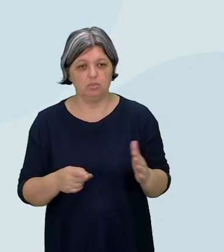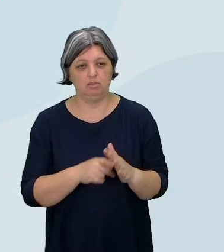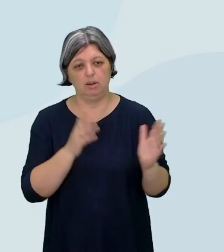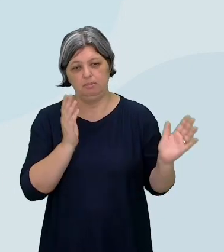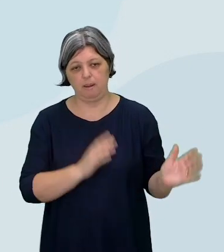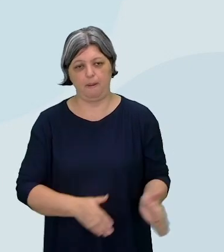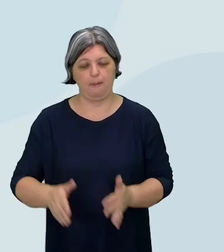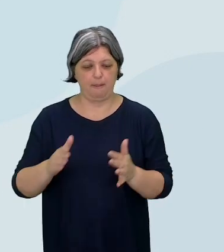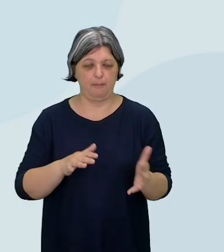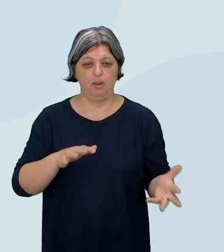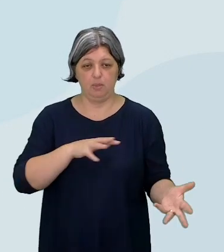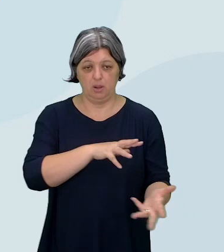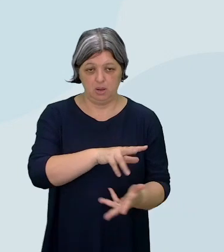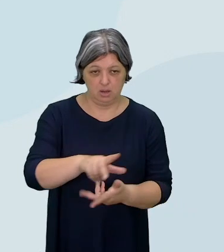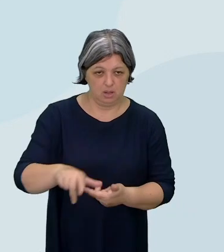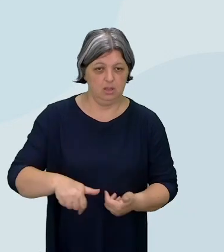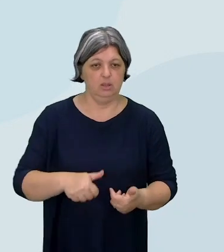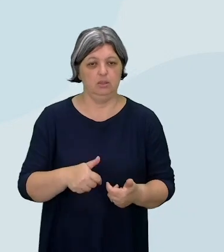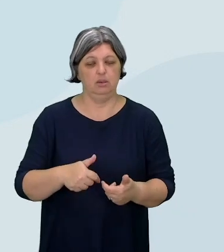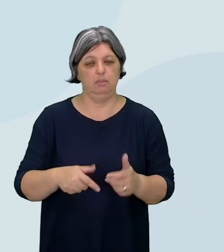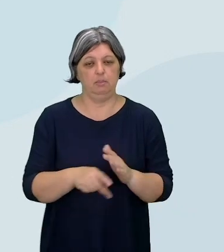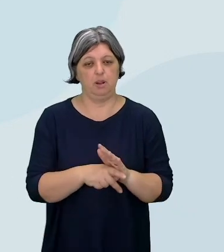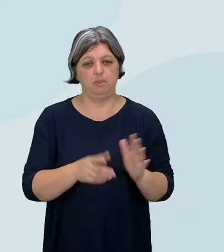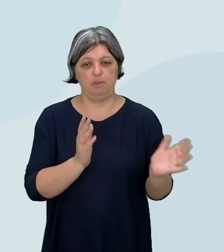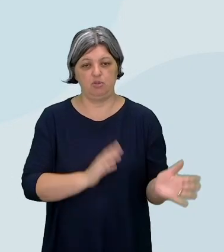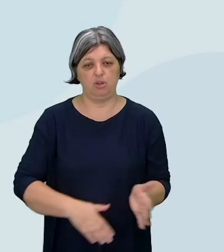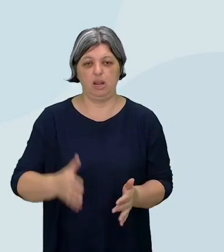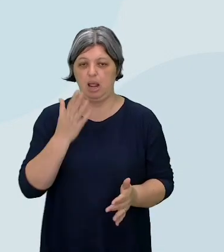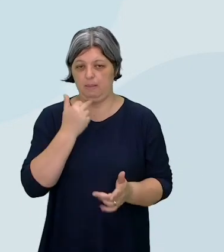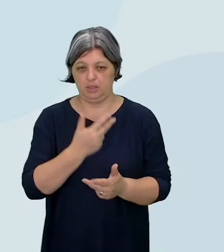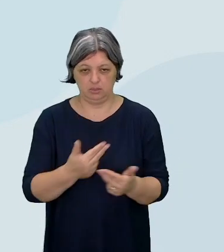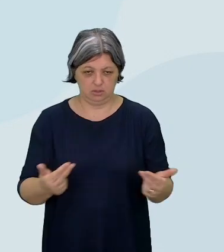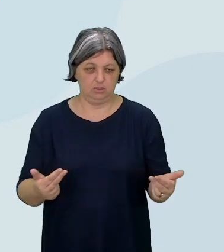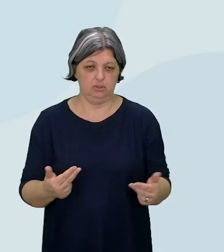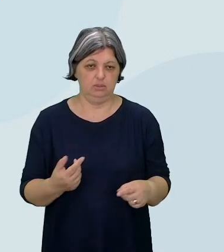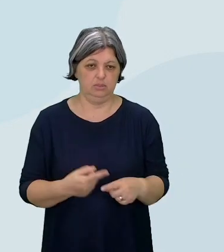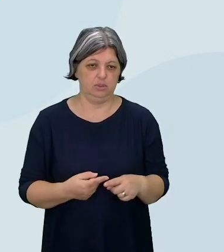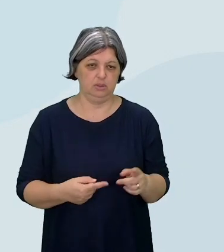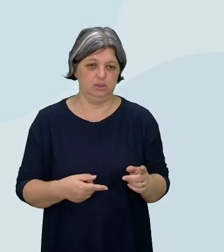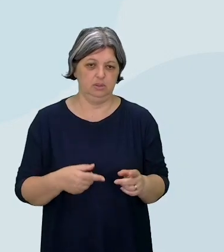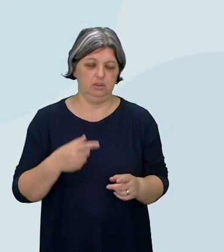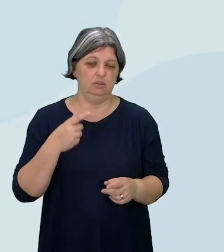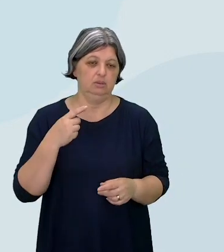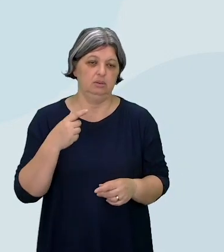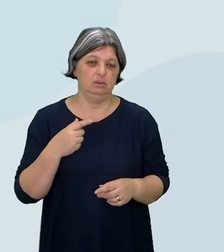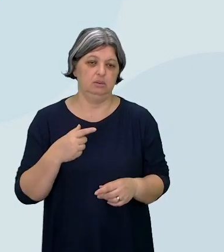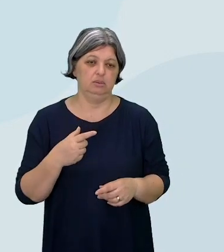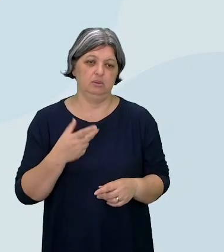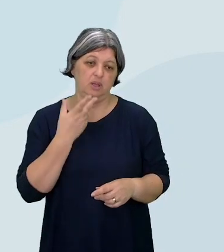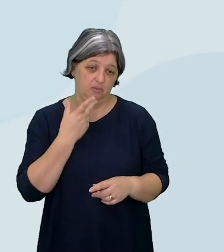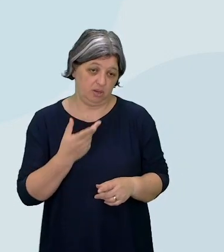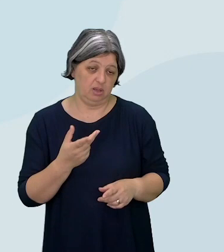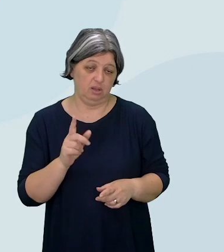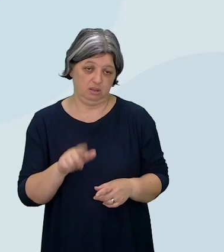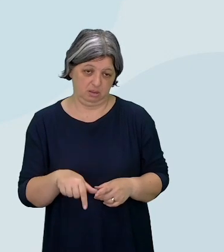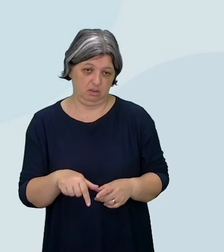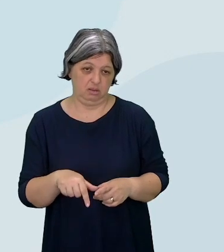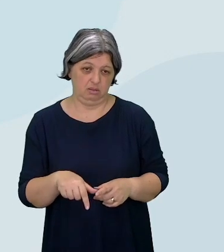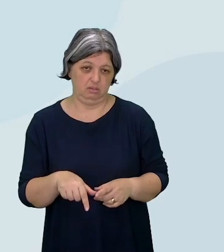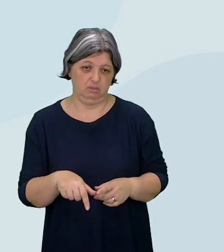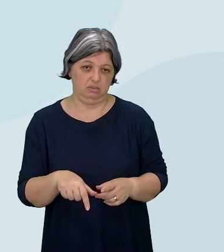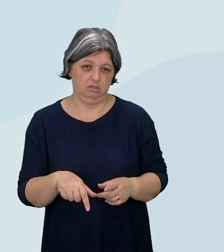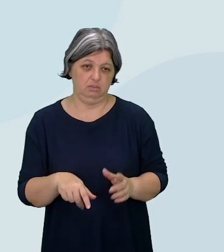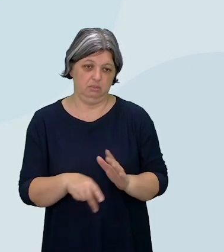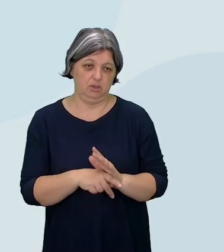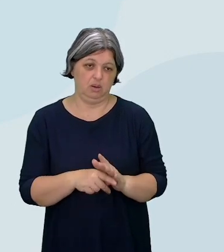mundialmente mais quilocalorias de alimentos. E aí eu tiro quilocaloria, porque eu não quero dizer que é justamente, não necessariamente